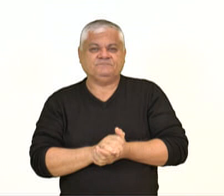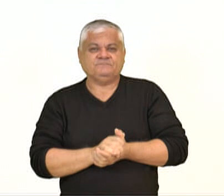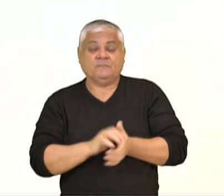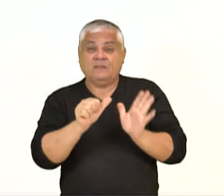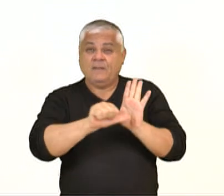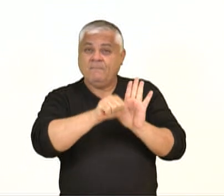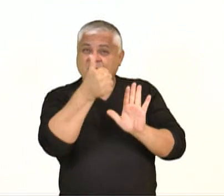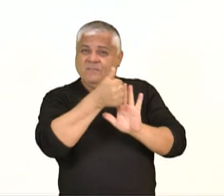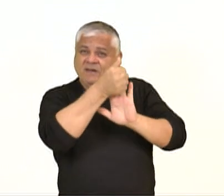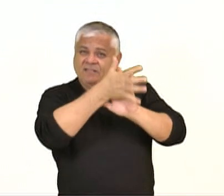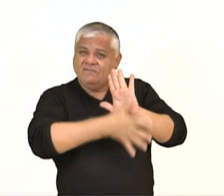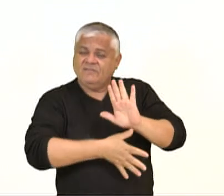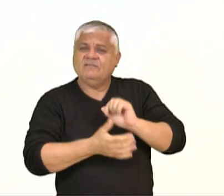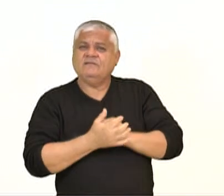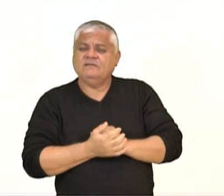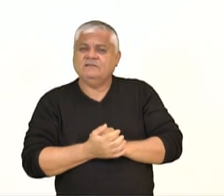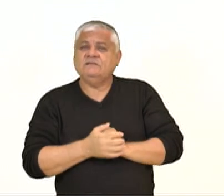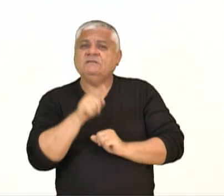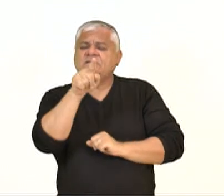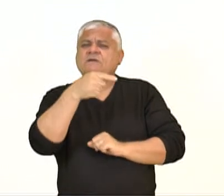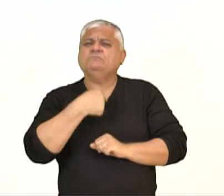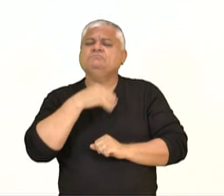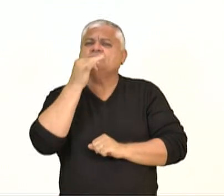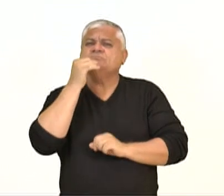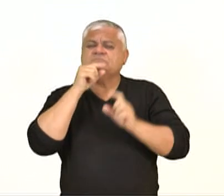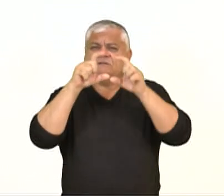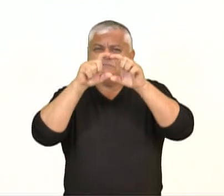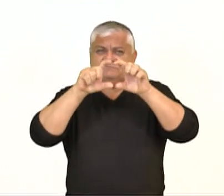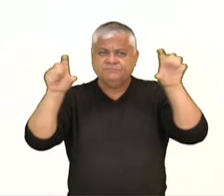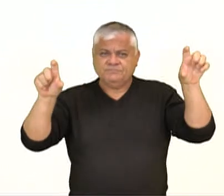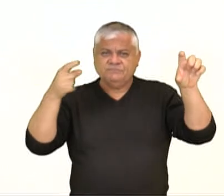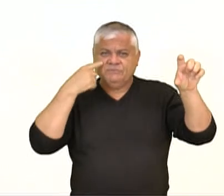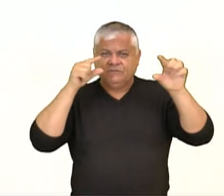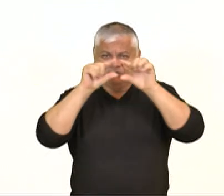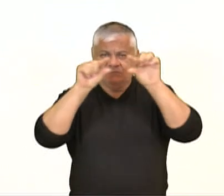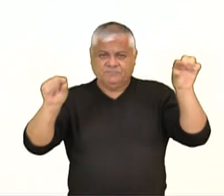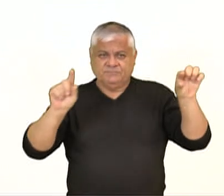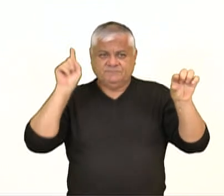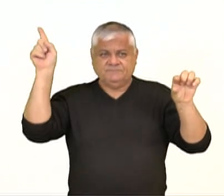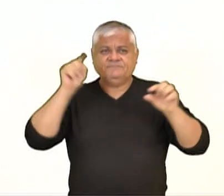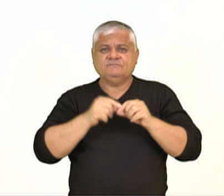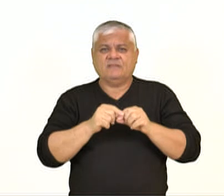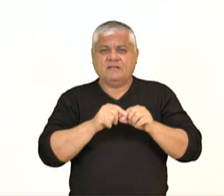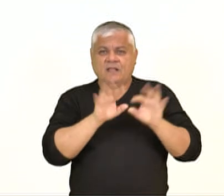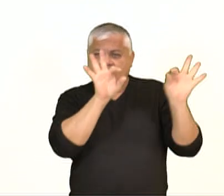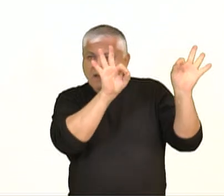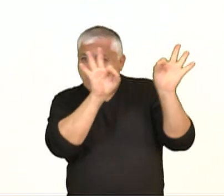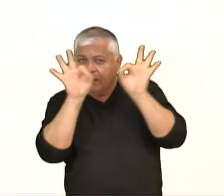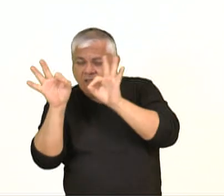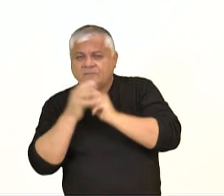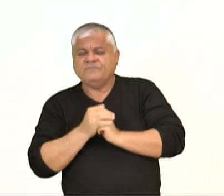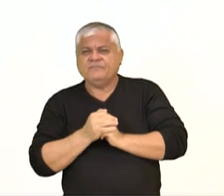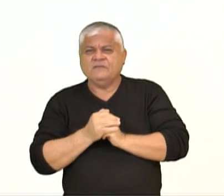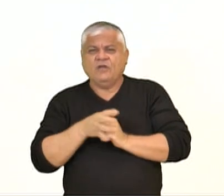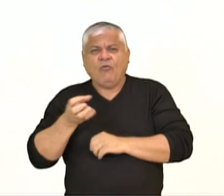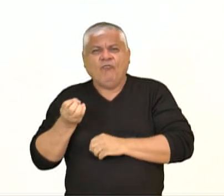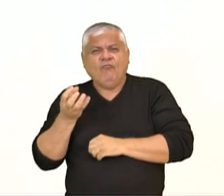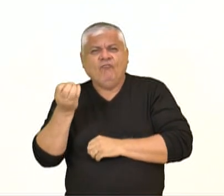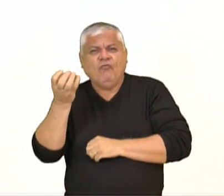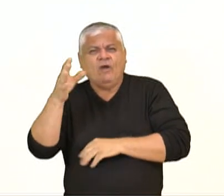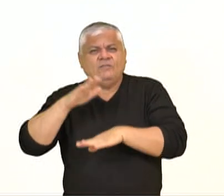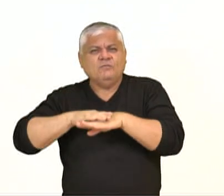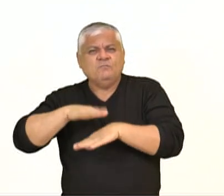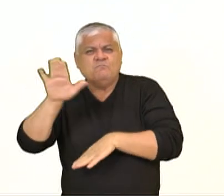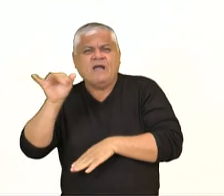traz a seguinte reflexão. Considere o fragmento em destaque e responda, nos diz o comando. Voando mais em ímpeto